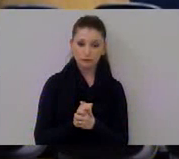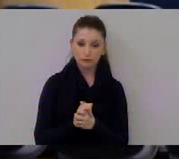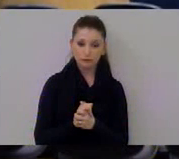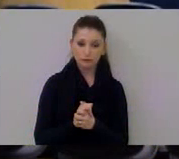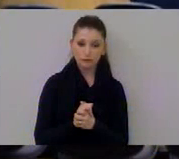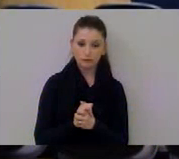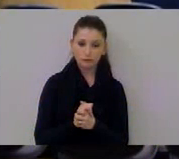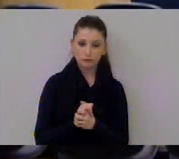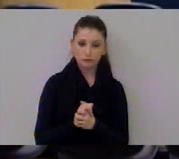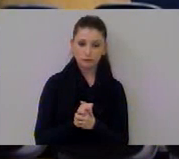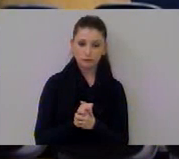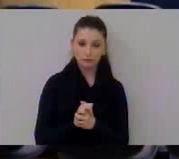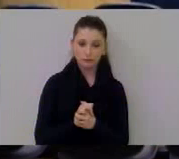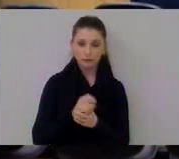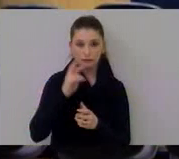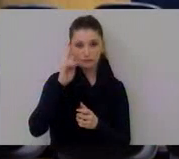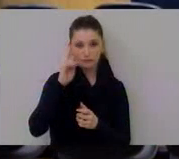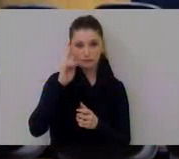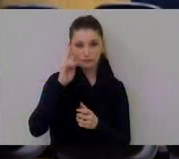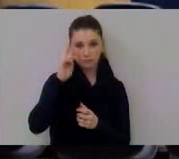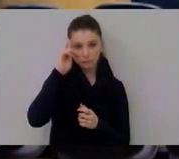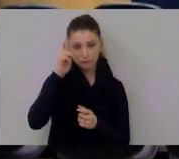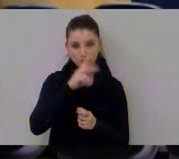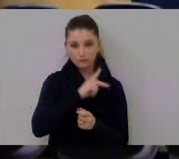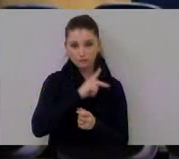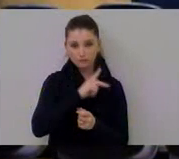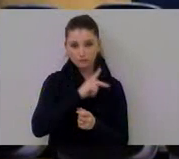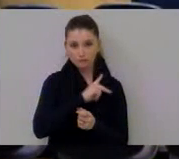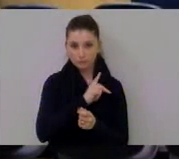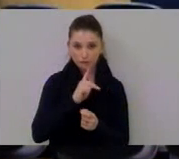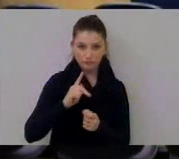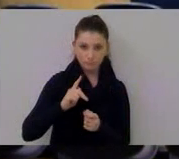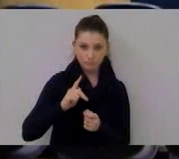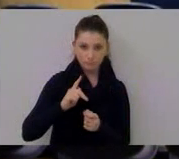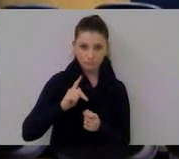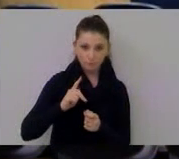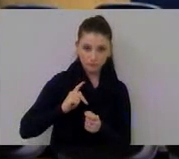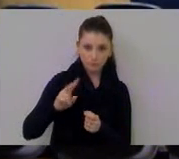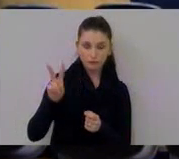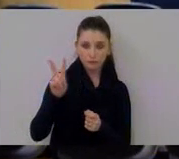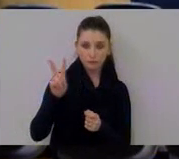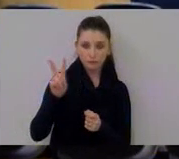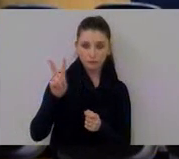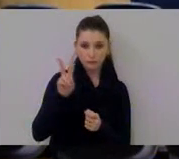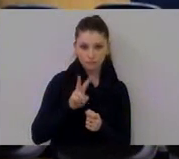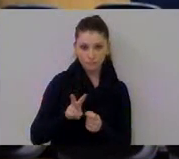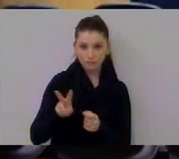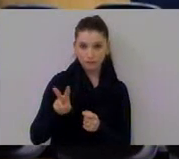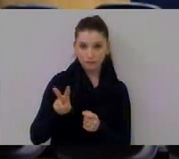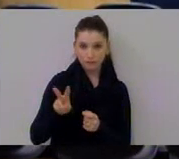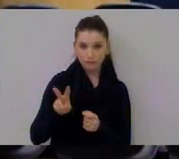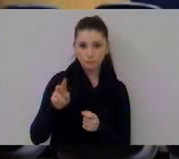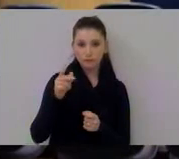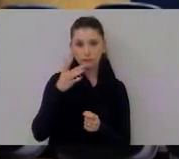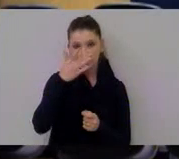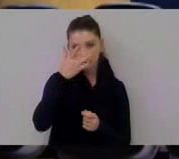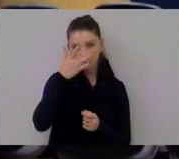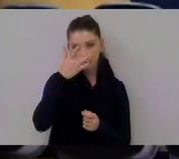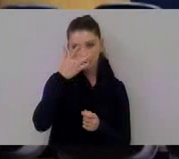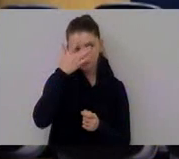Senhor presidente, demais membros da mesa, vereadores, público presente.